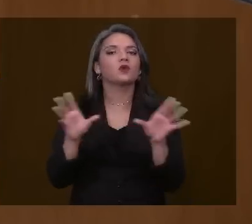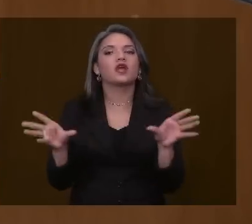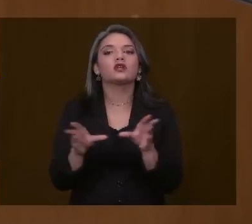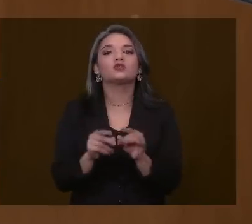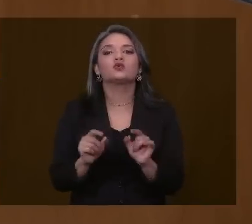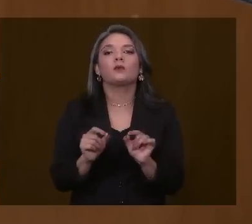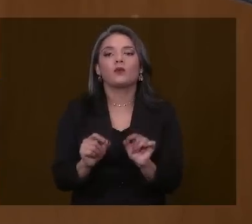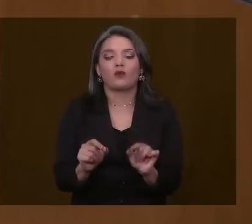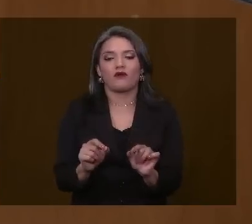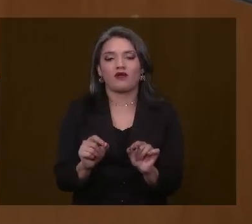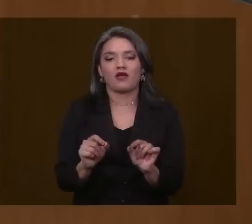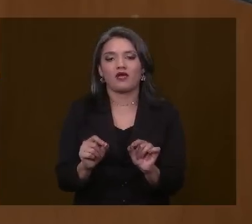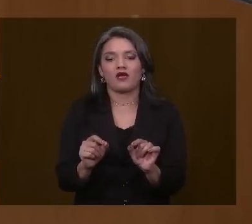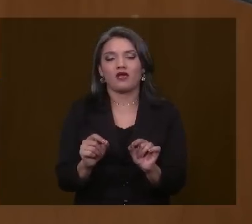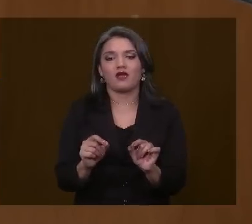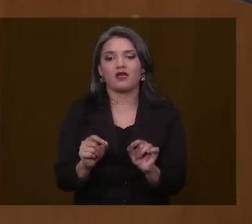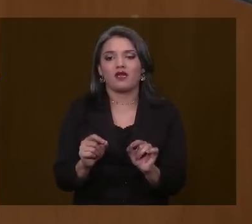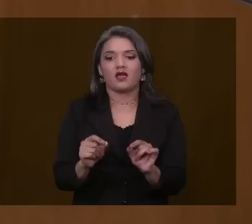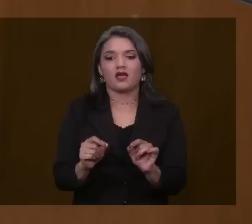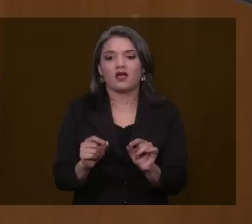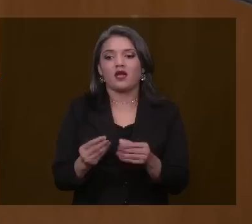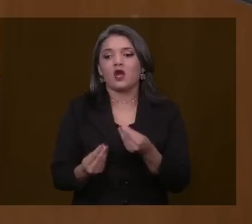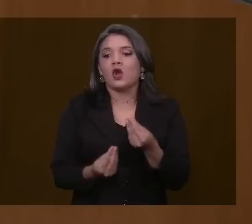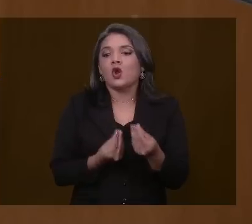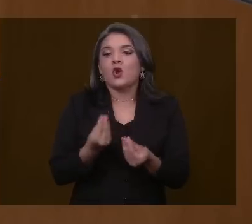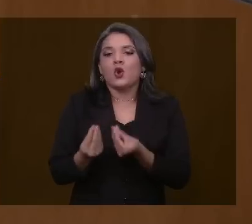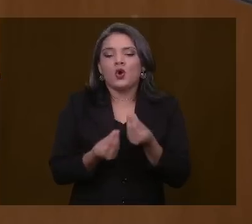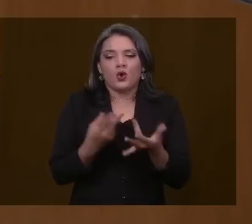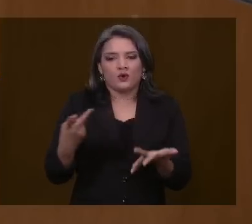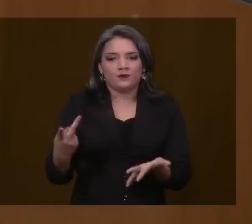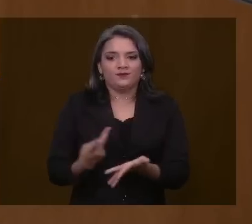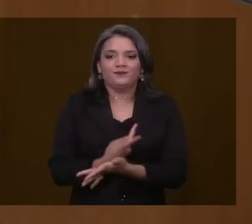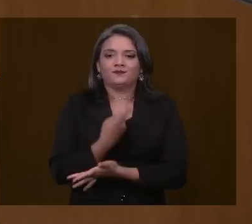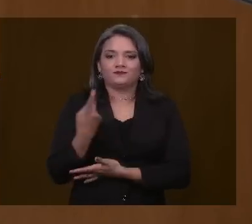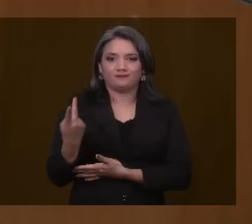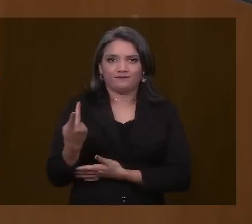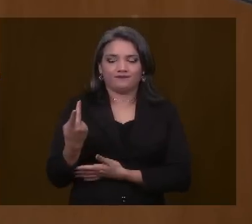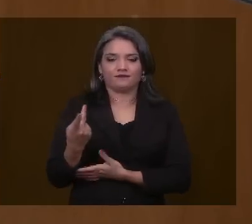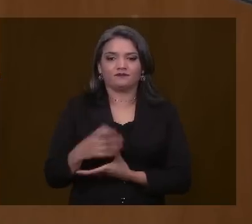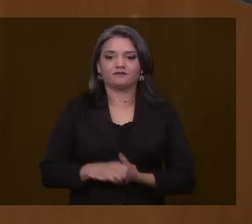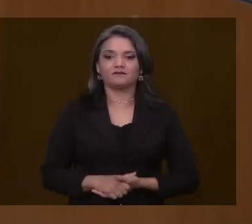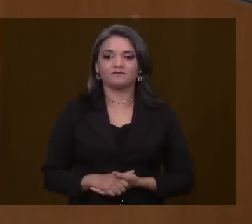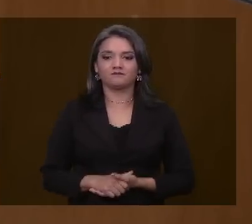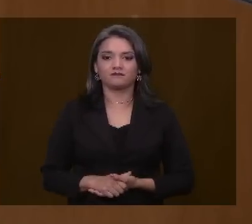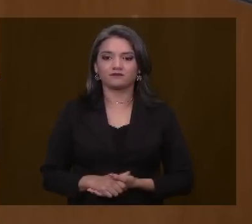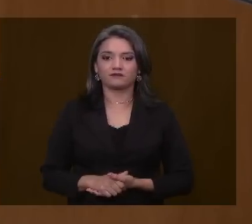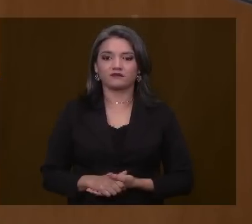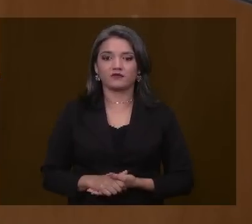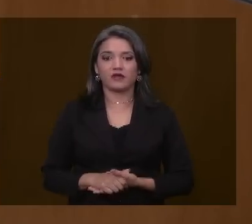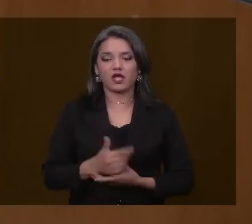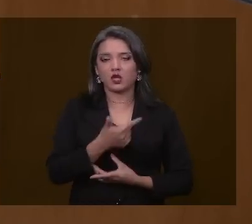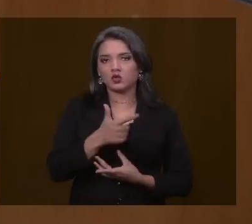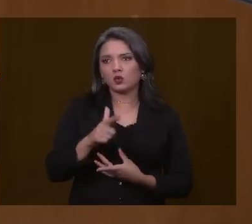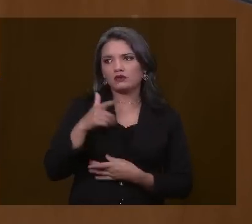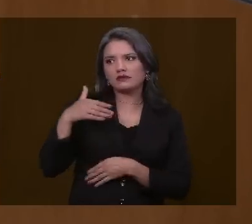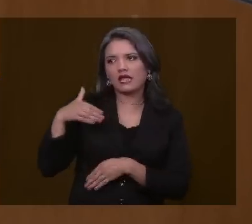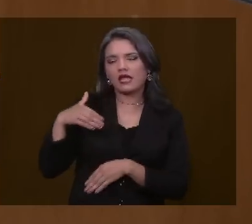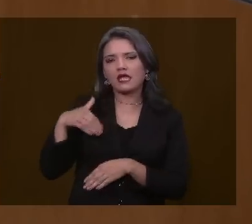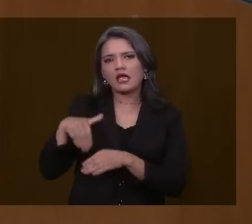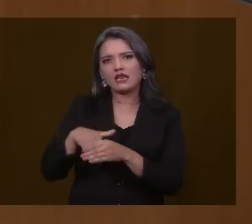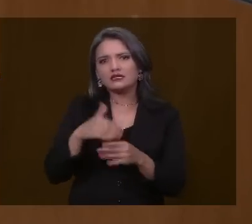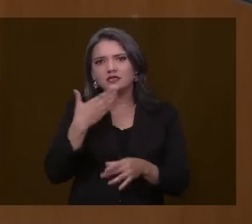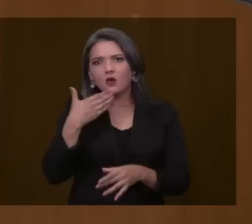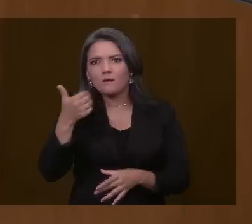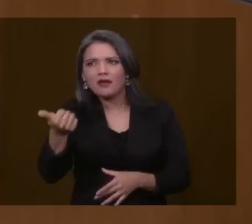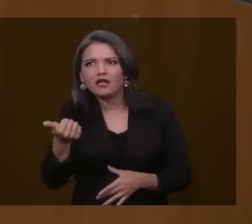era o estado da arte. Não há eleição melhor nem aptas mais bem feitas do